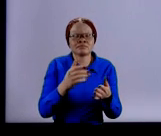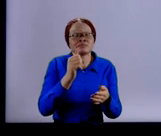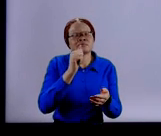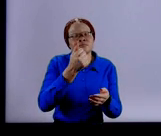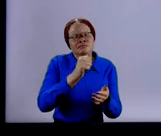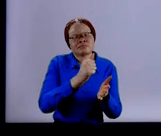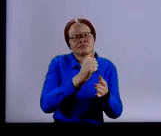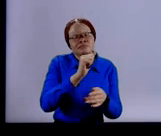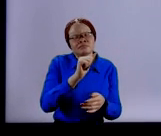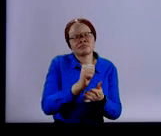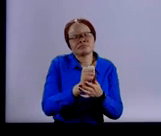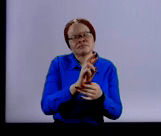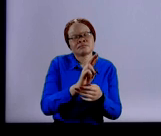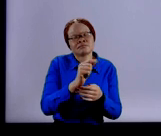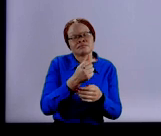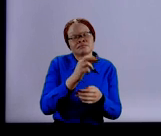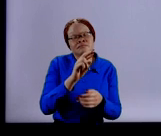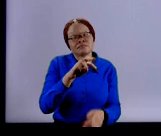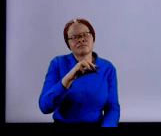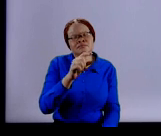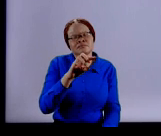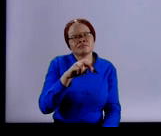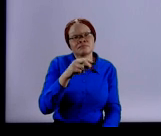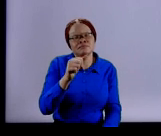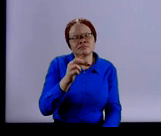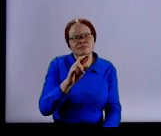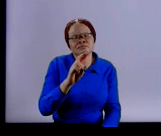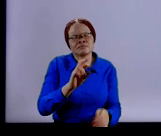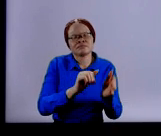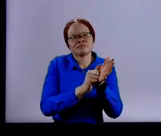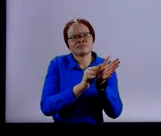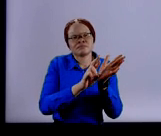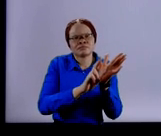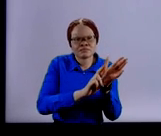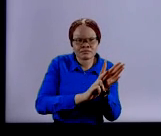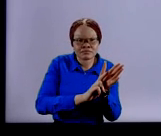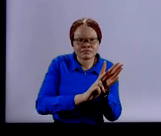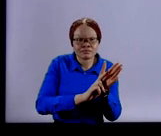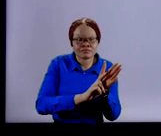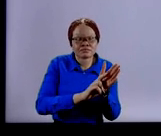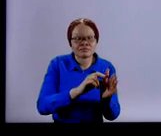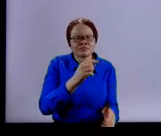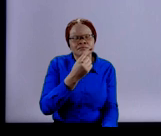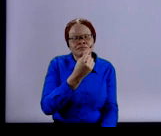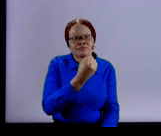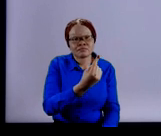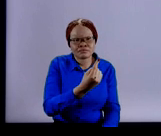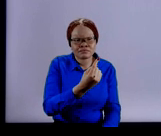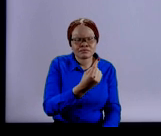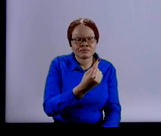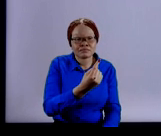dos determinantes artigos indefinidos temos o determinante